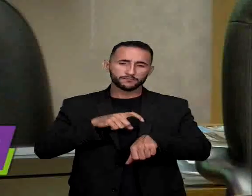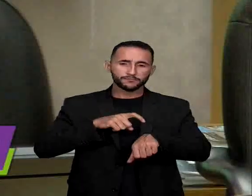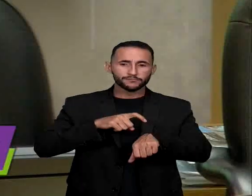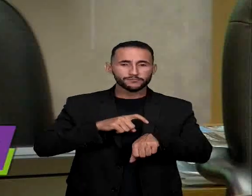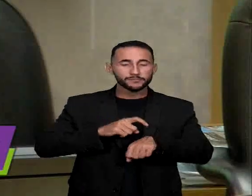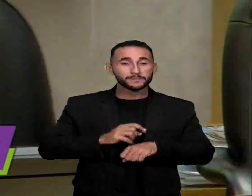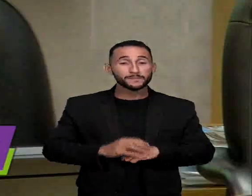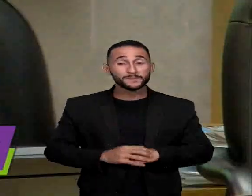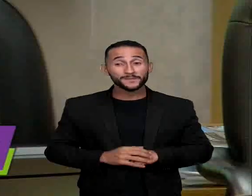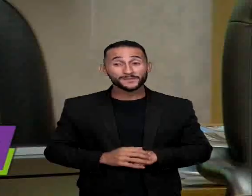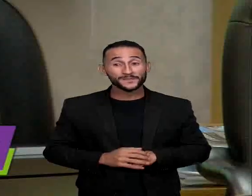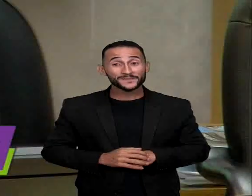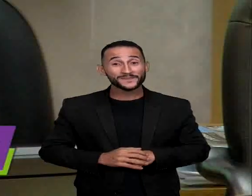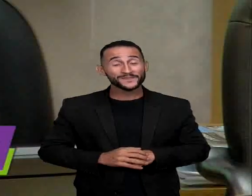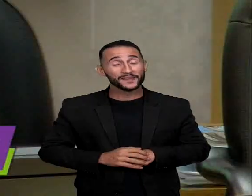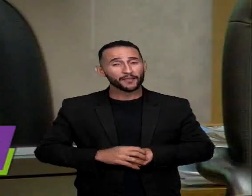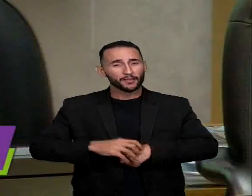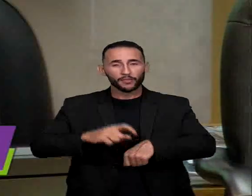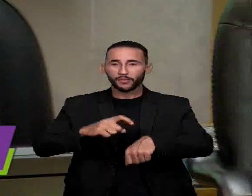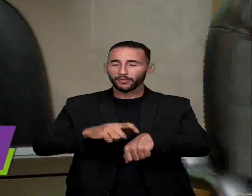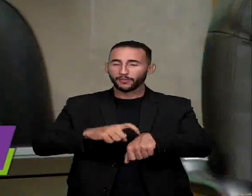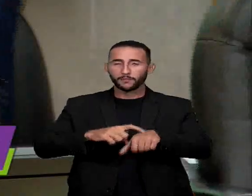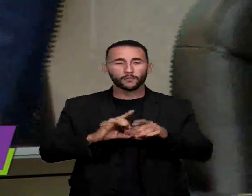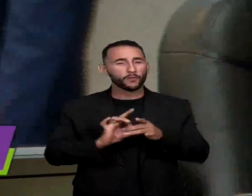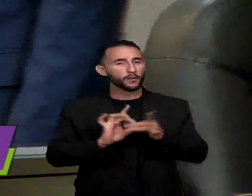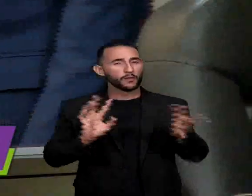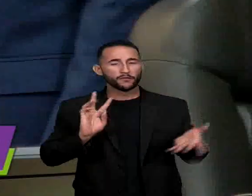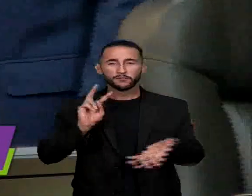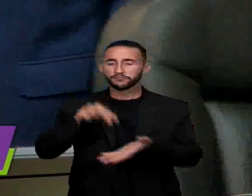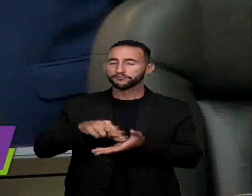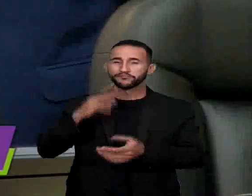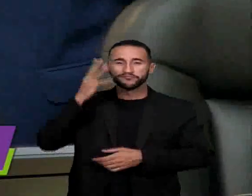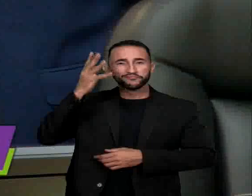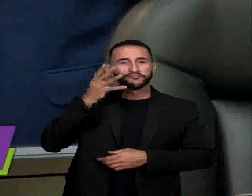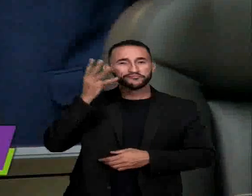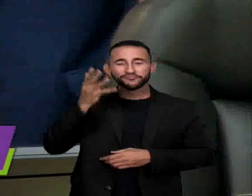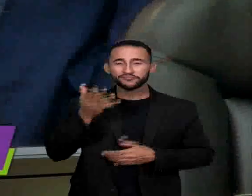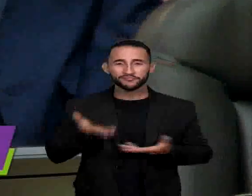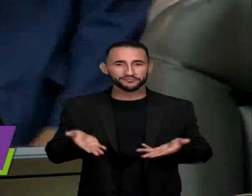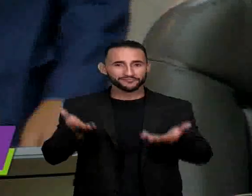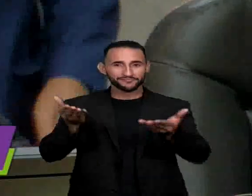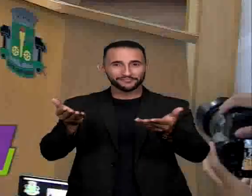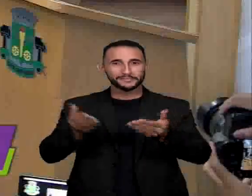excelência A Tribuna está inteira disposição da vossa excelência